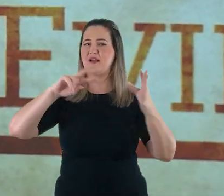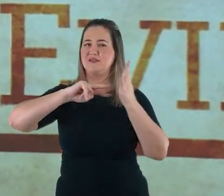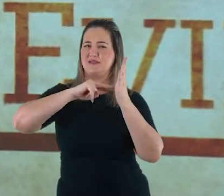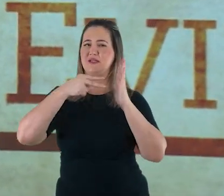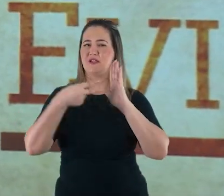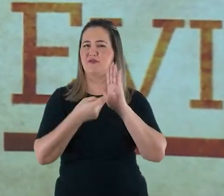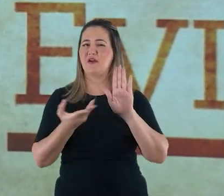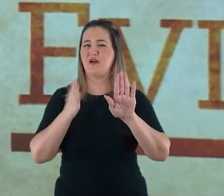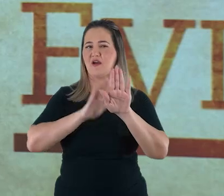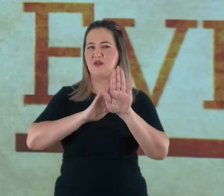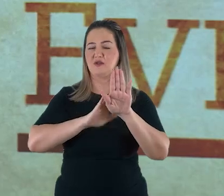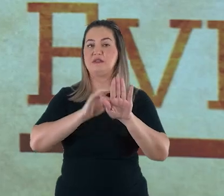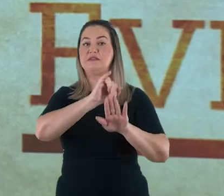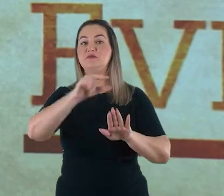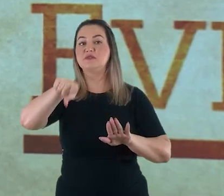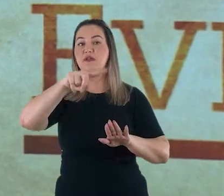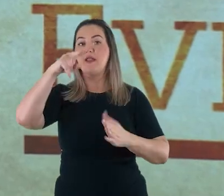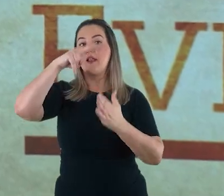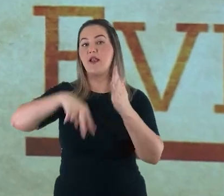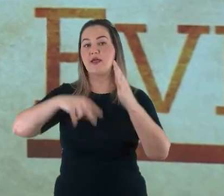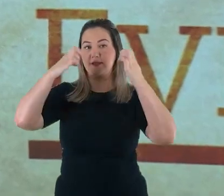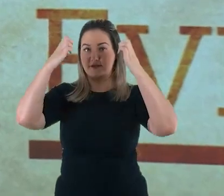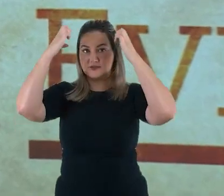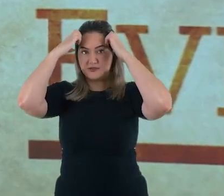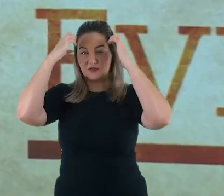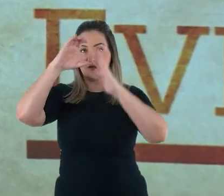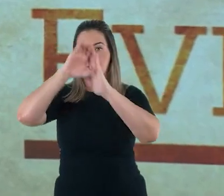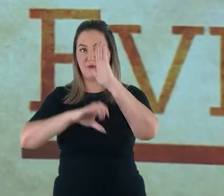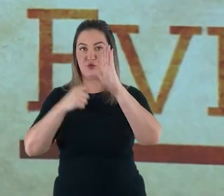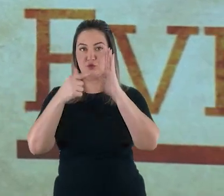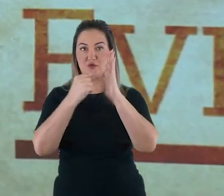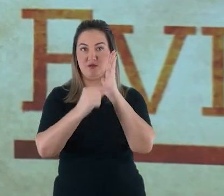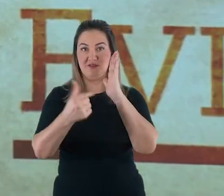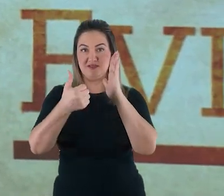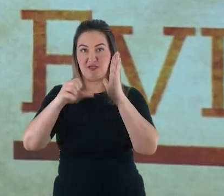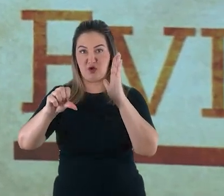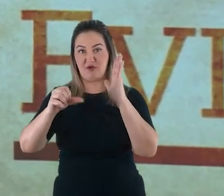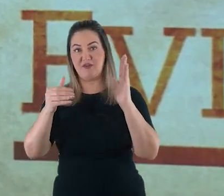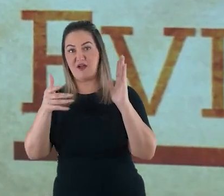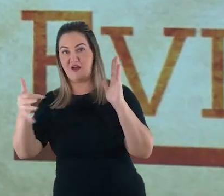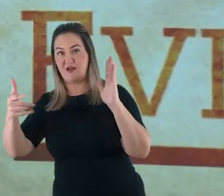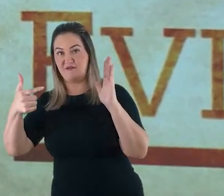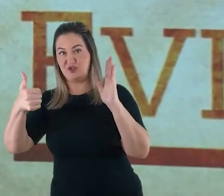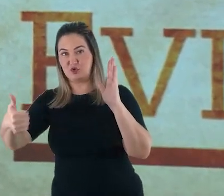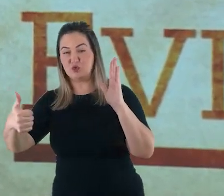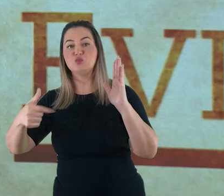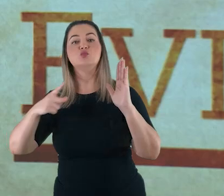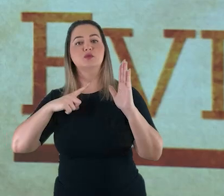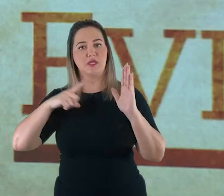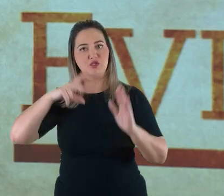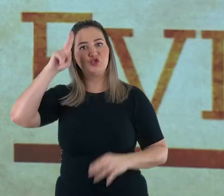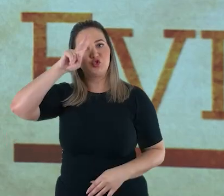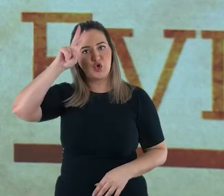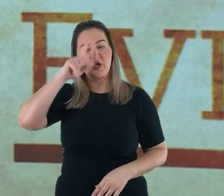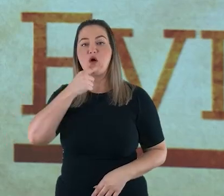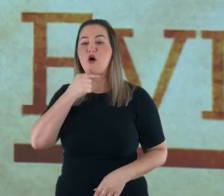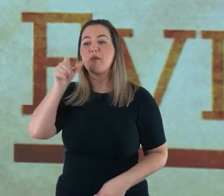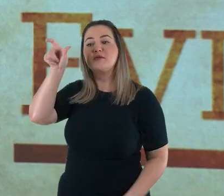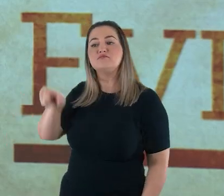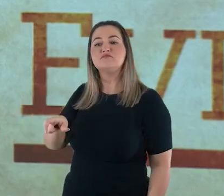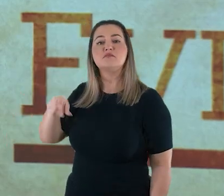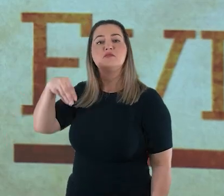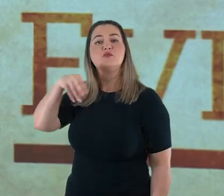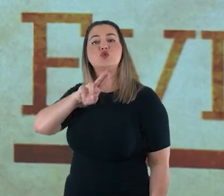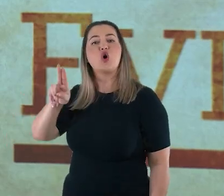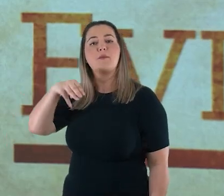ler Esther capítulo 2, versículos 19 e 21, ali há o relato de um homem comum chamado